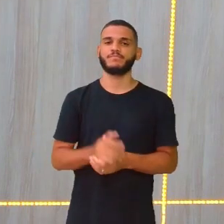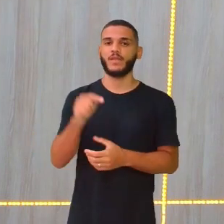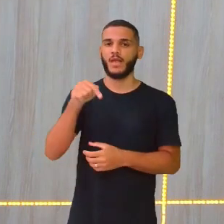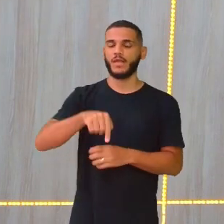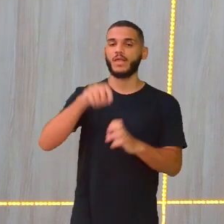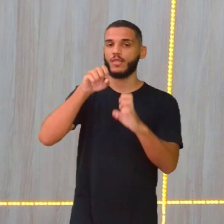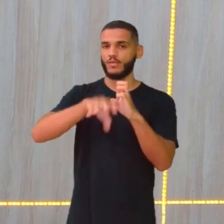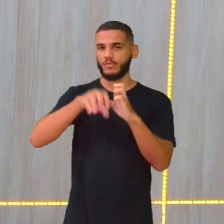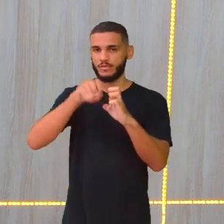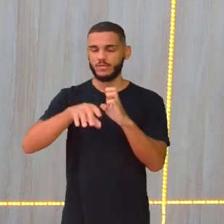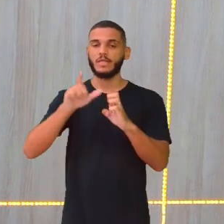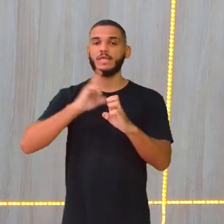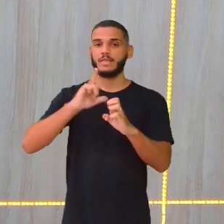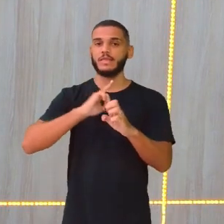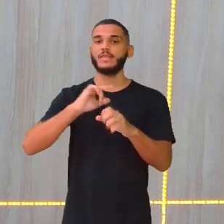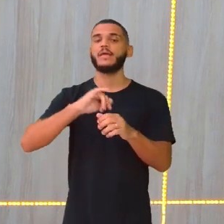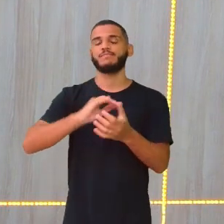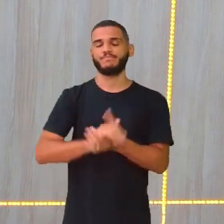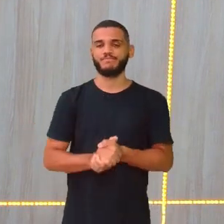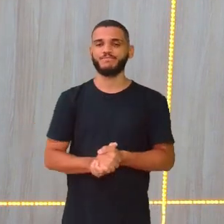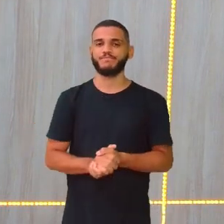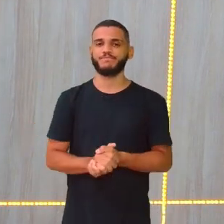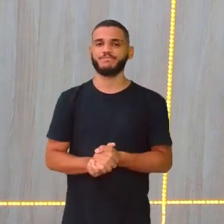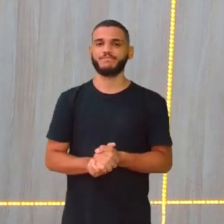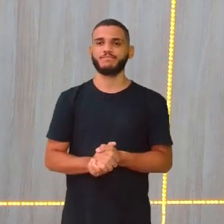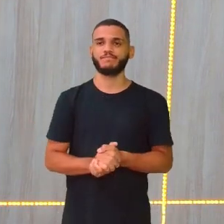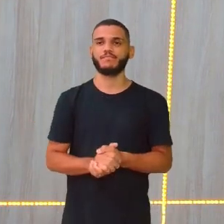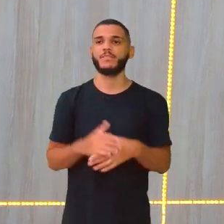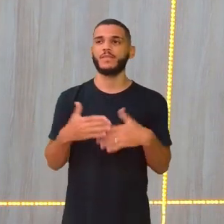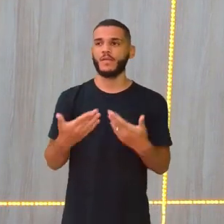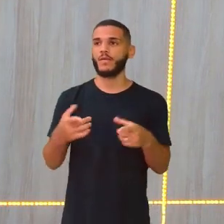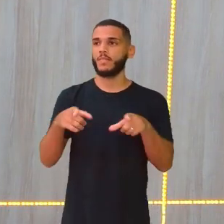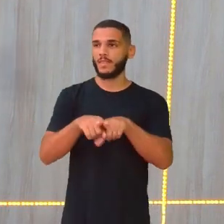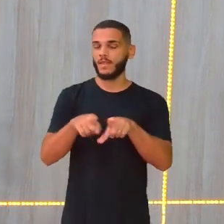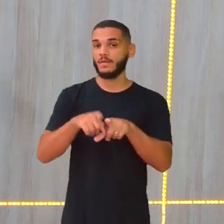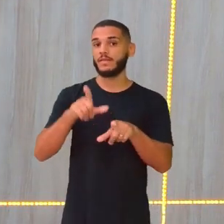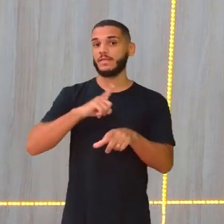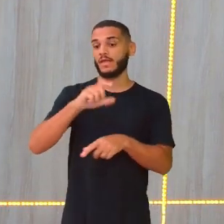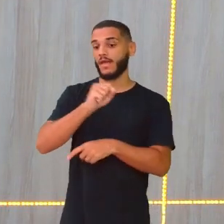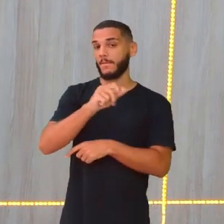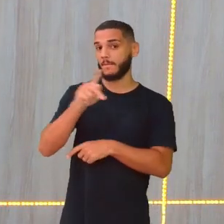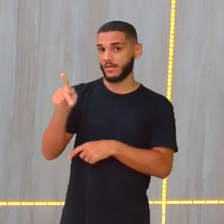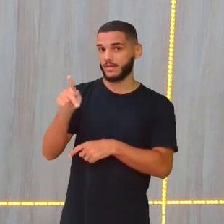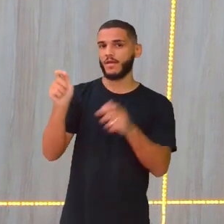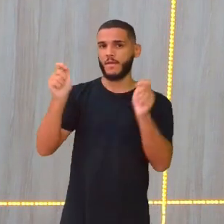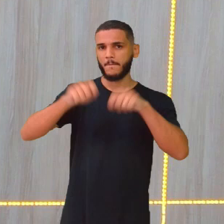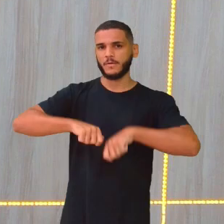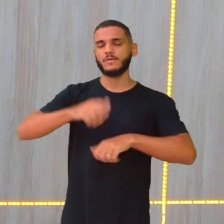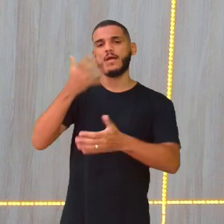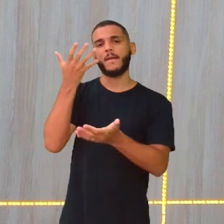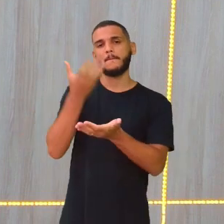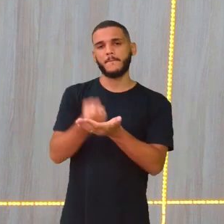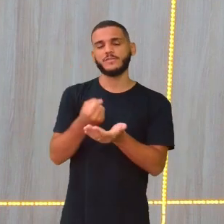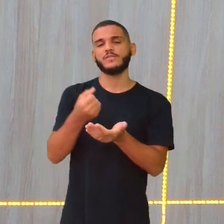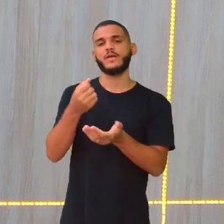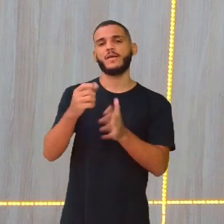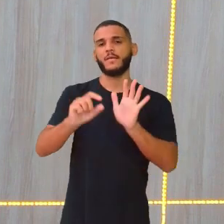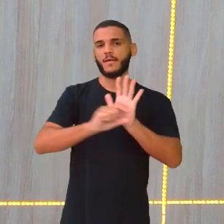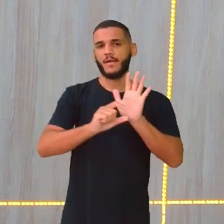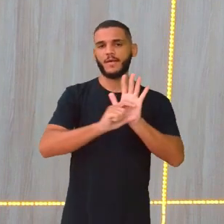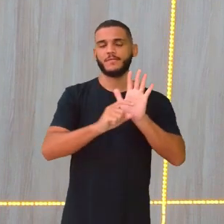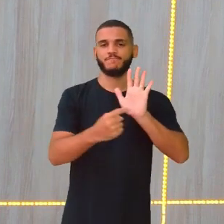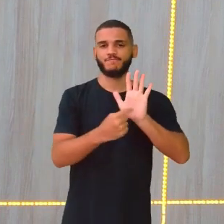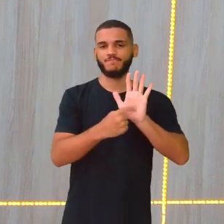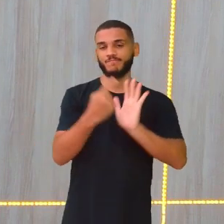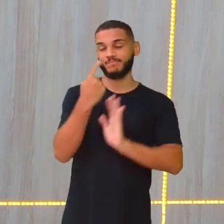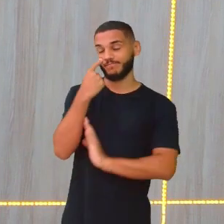Recife estão no canal, tá certo? E também temos o aplicativo que pode ser baixado tanto pelo QR Code que vai